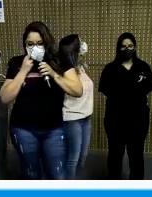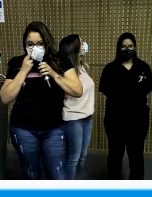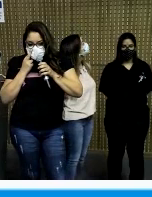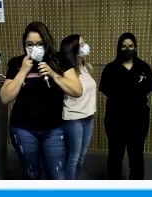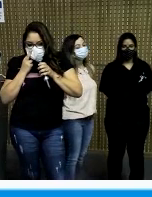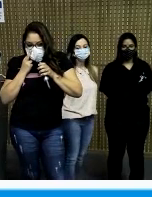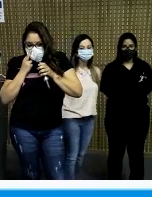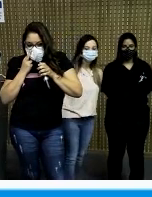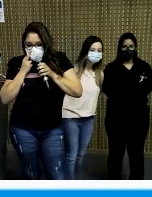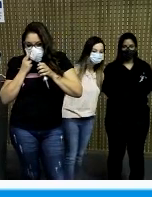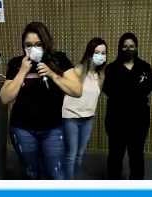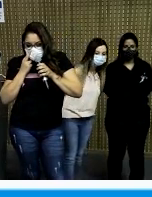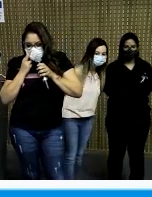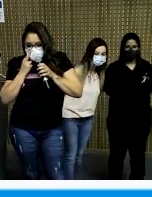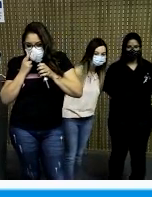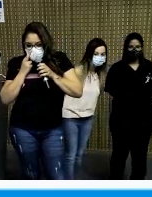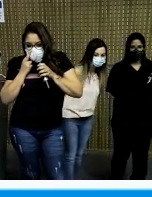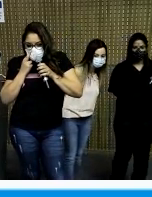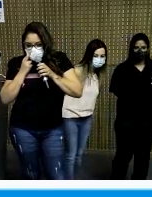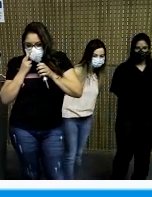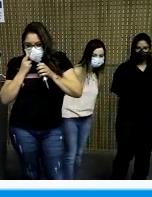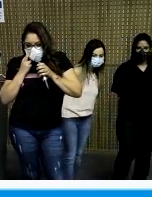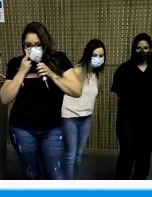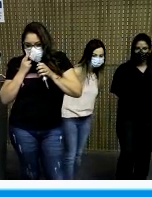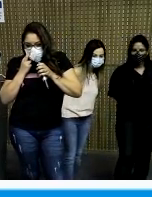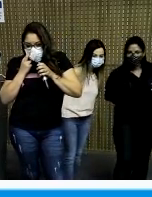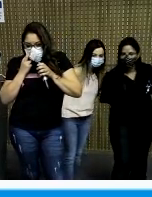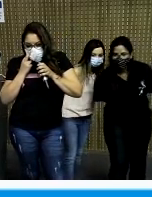Gestante em acompanhamento pré-natal.